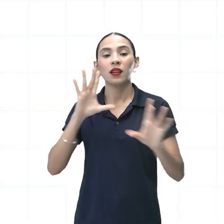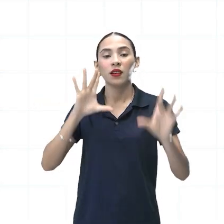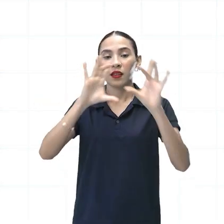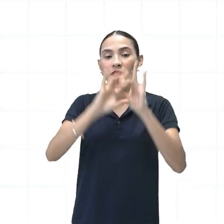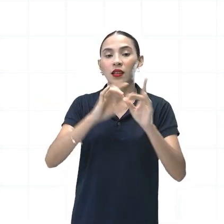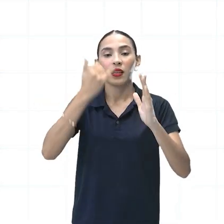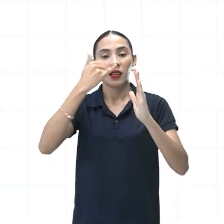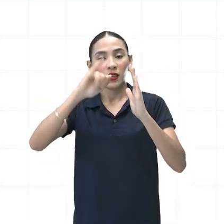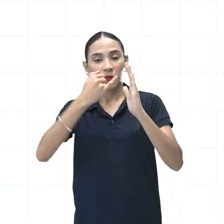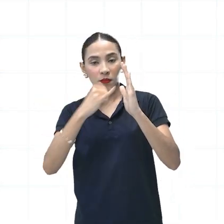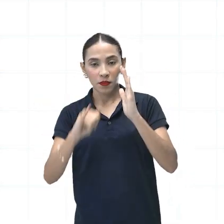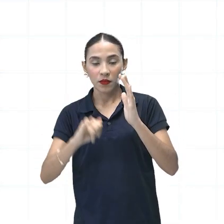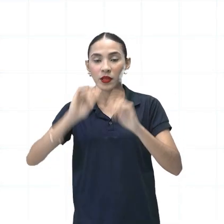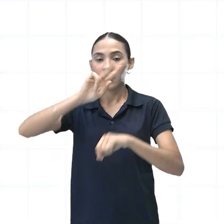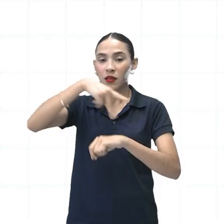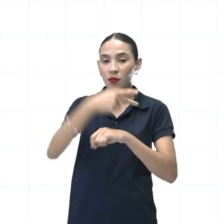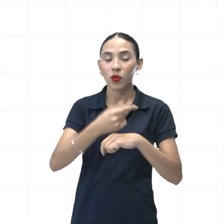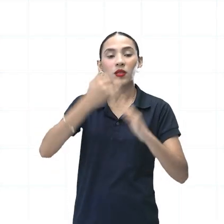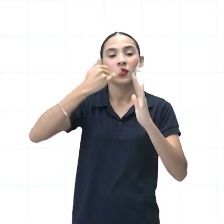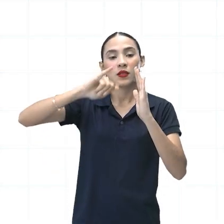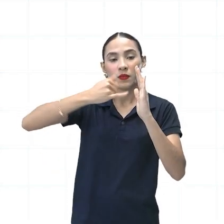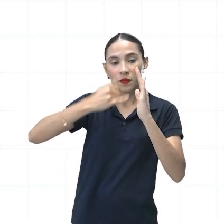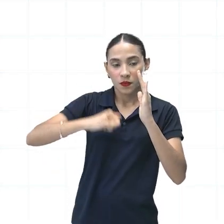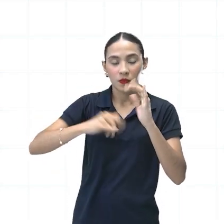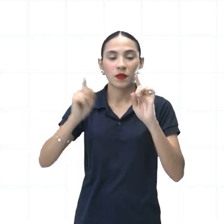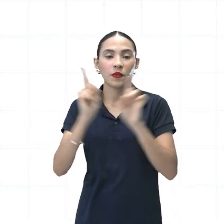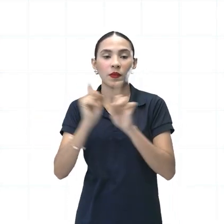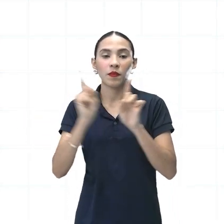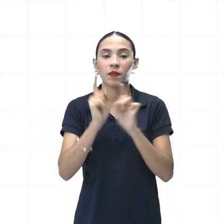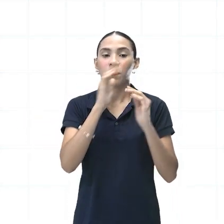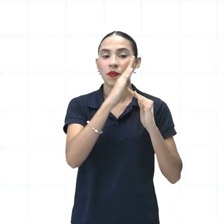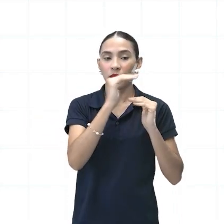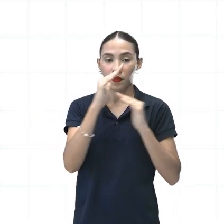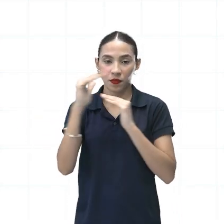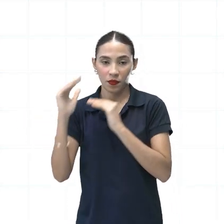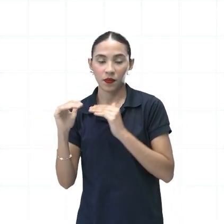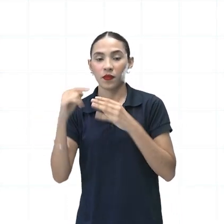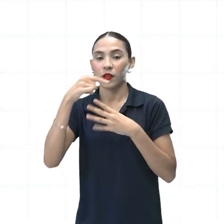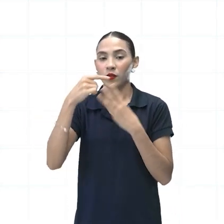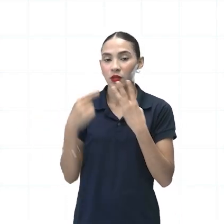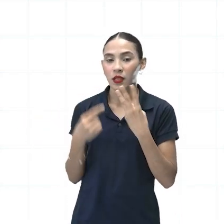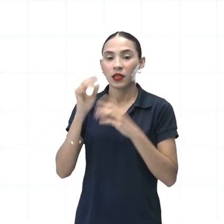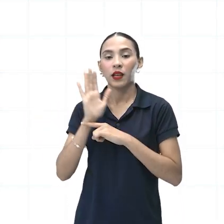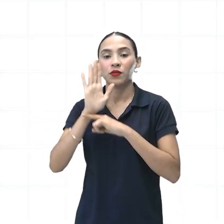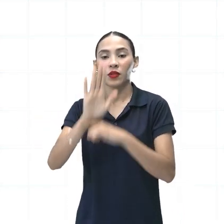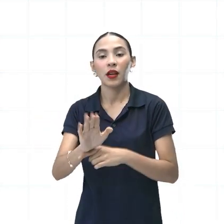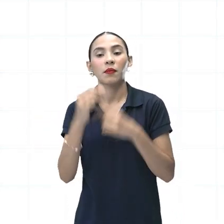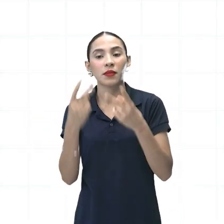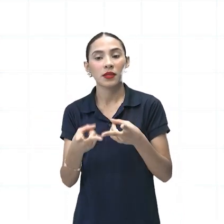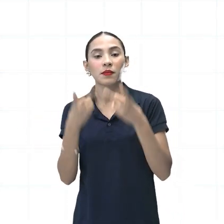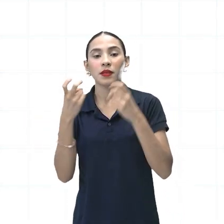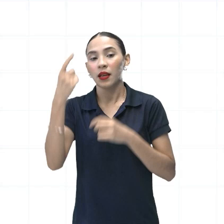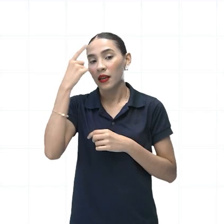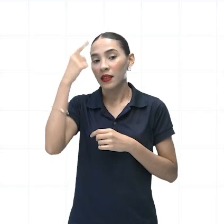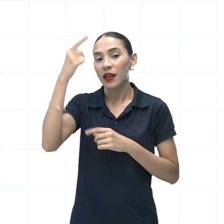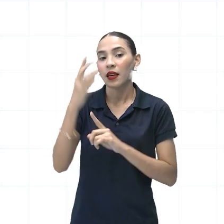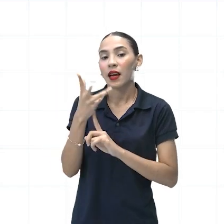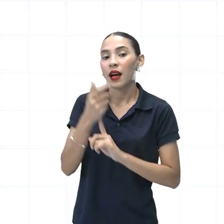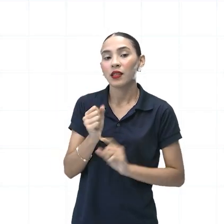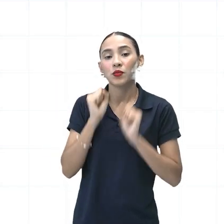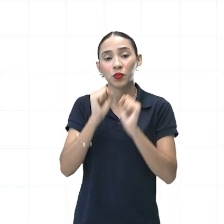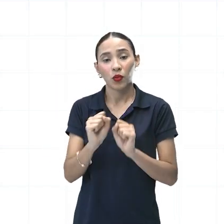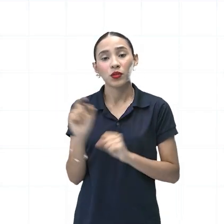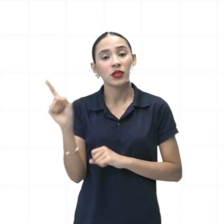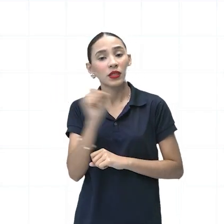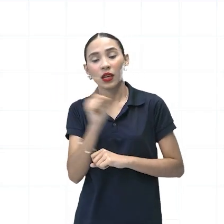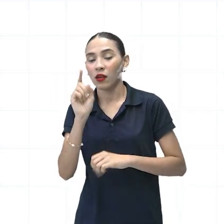impressionismo, pós-impressionismo e cubismo. Todos os três ajudaram a perceber a ideia de que a arte poderia não